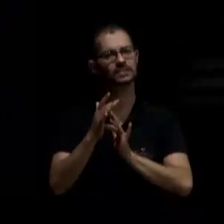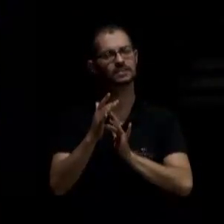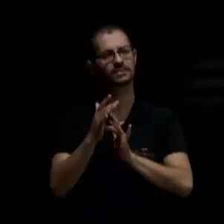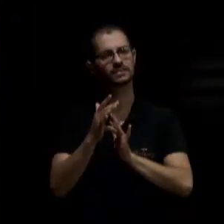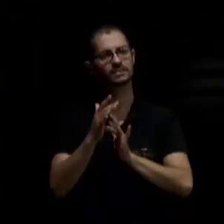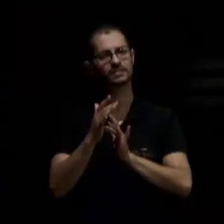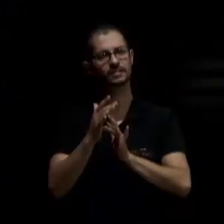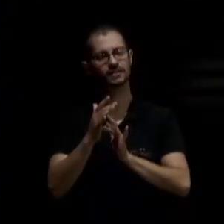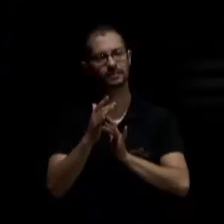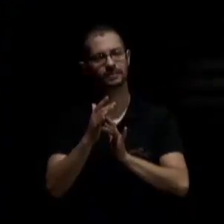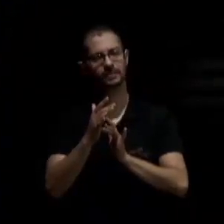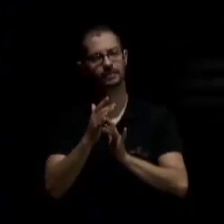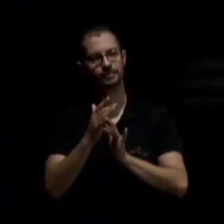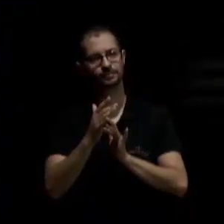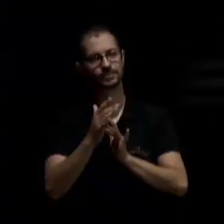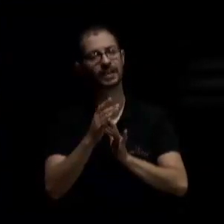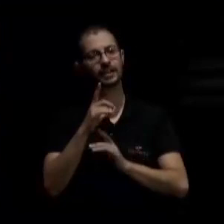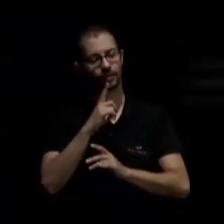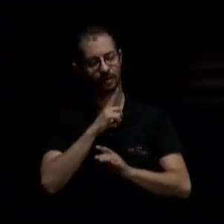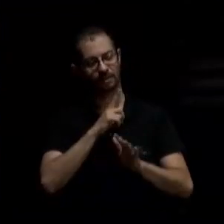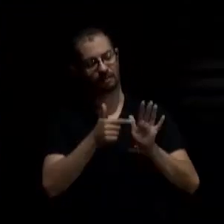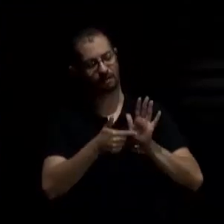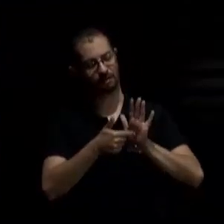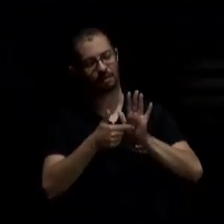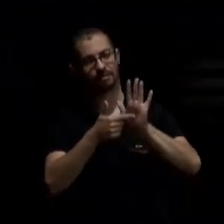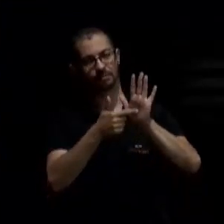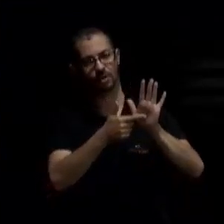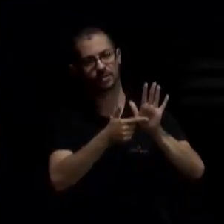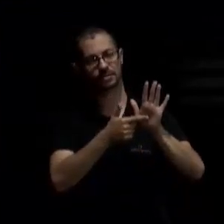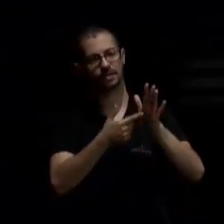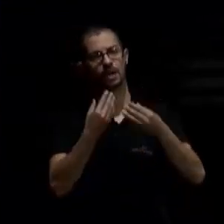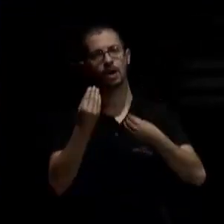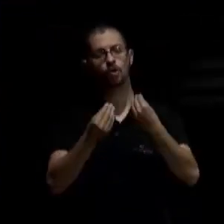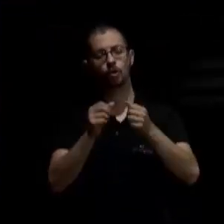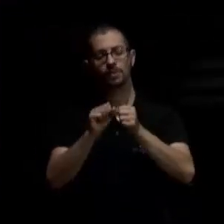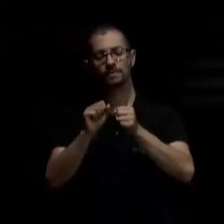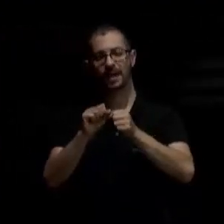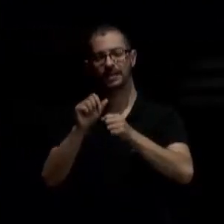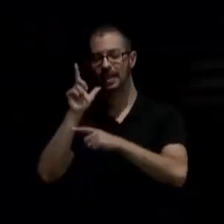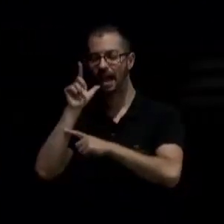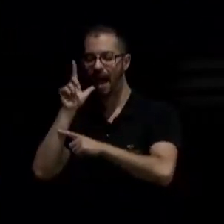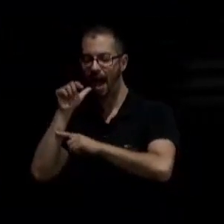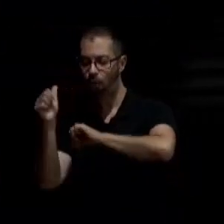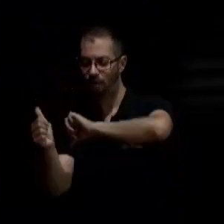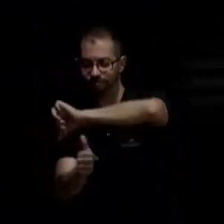Então, ali tem uma ilustração. Como é que se faz vinho?